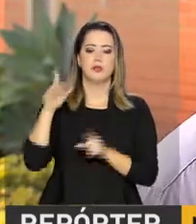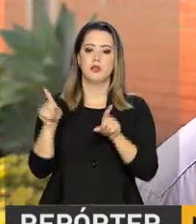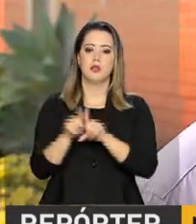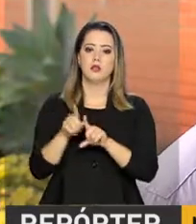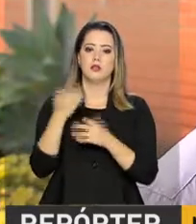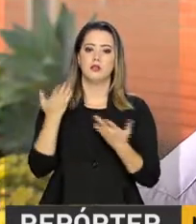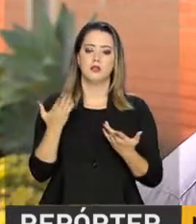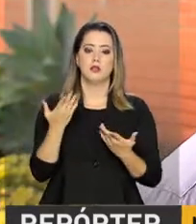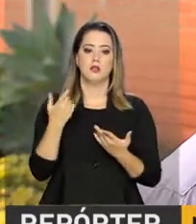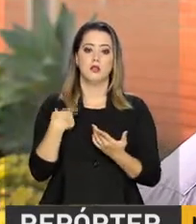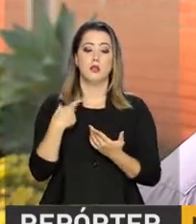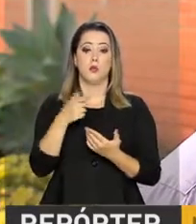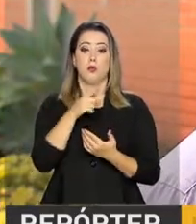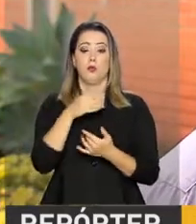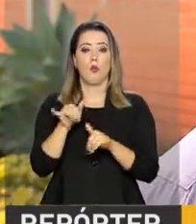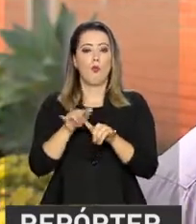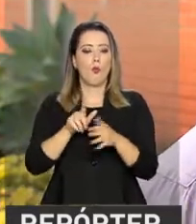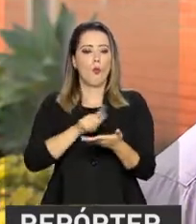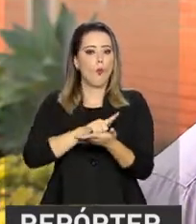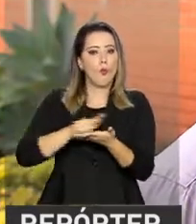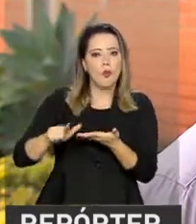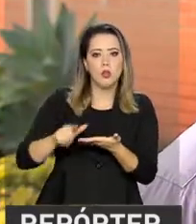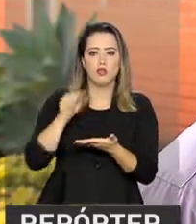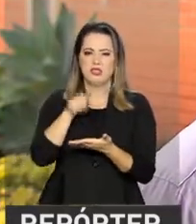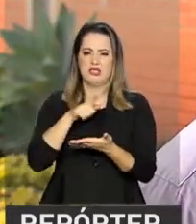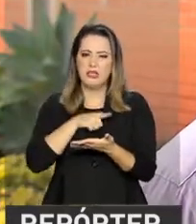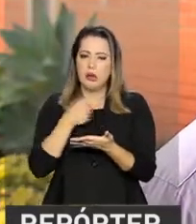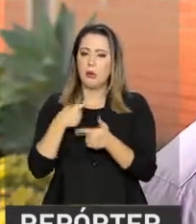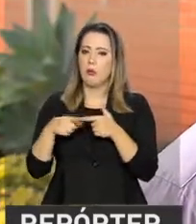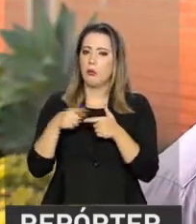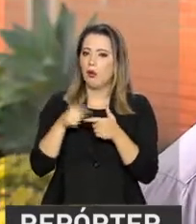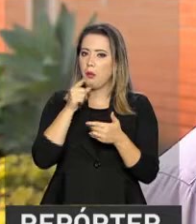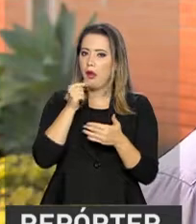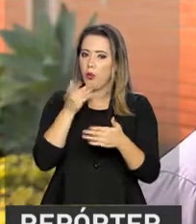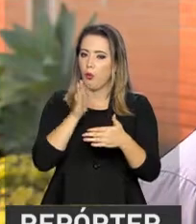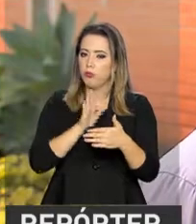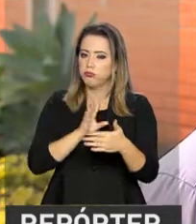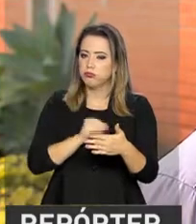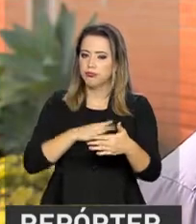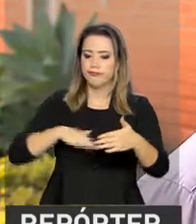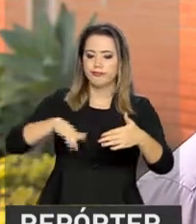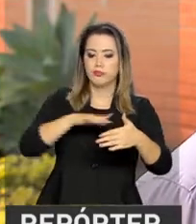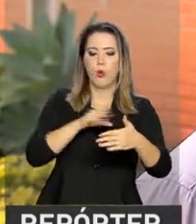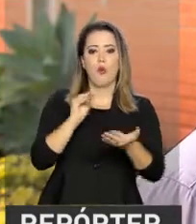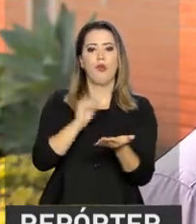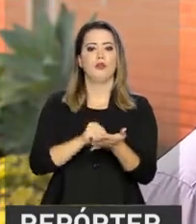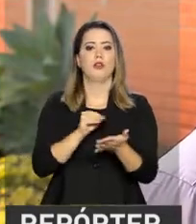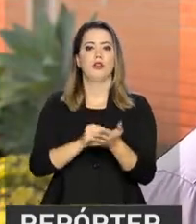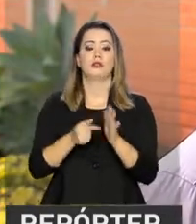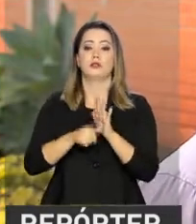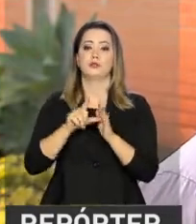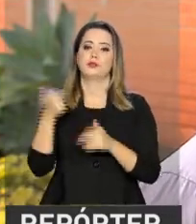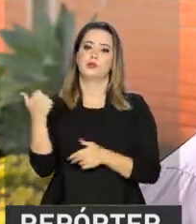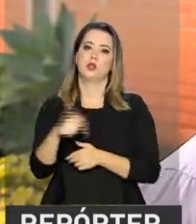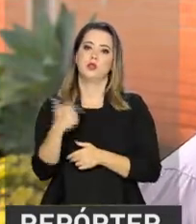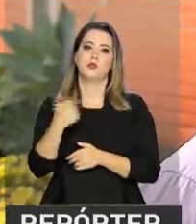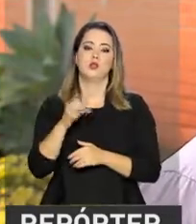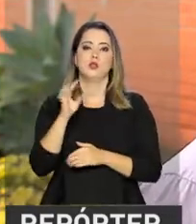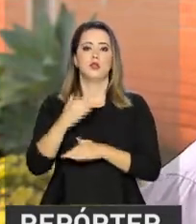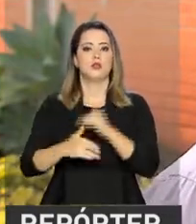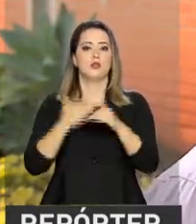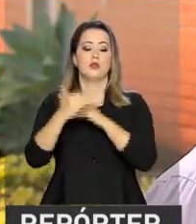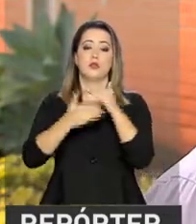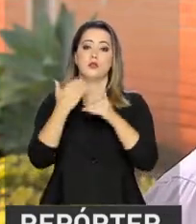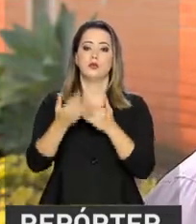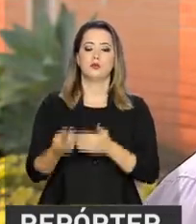seca o causa dos reservatórios com nível muito baixo antigamente isso não aparecia acresce o valor da